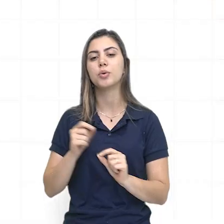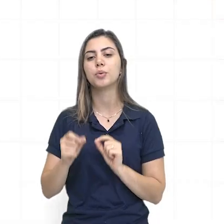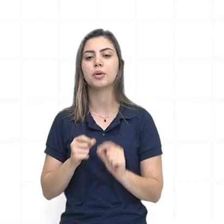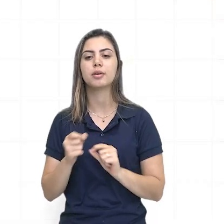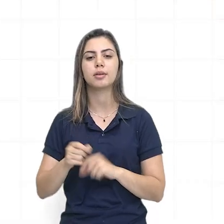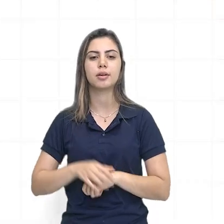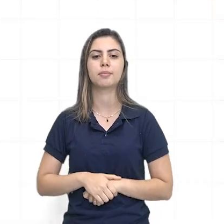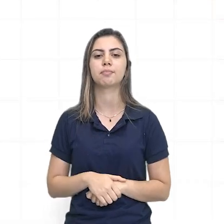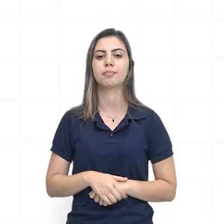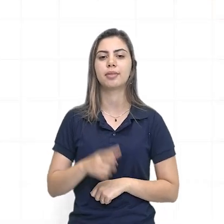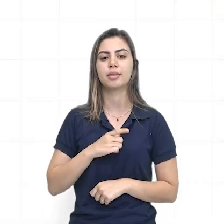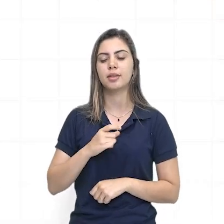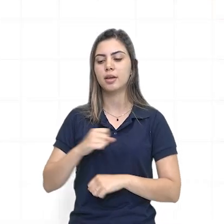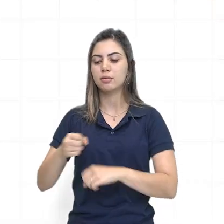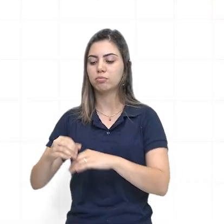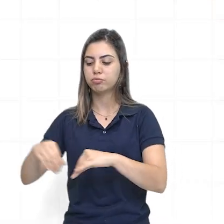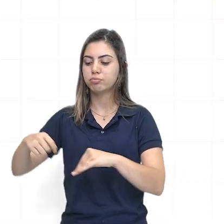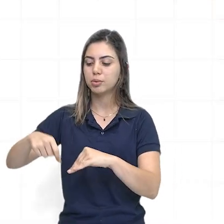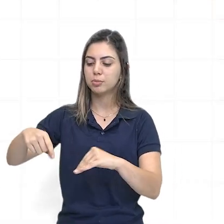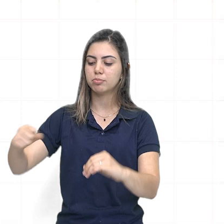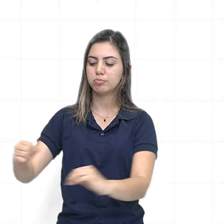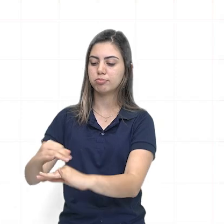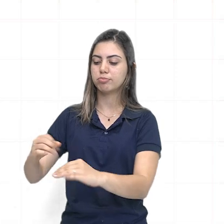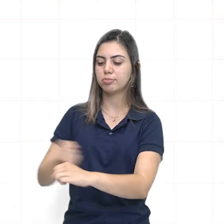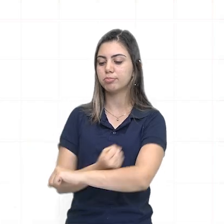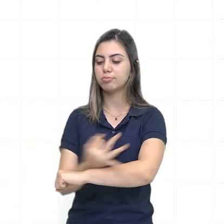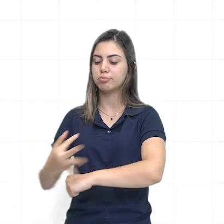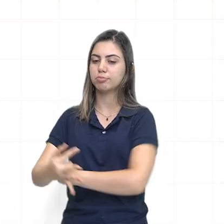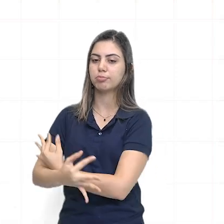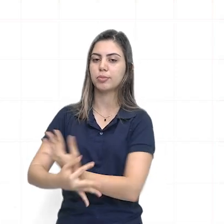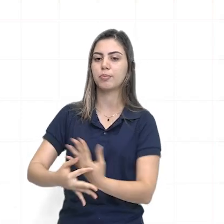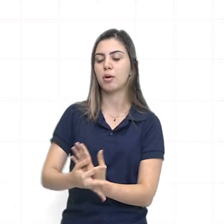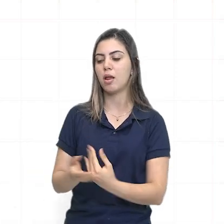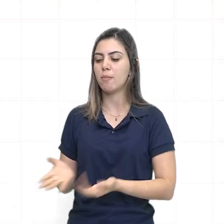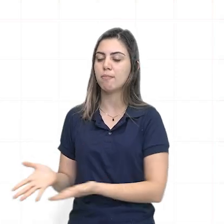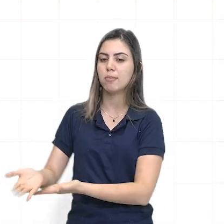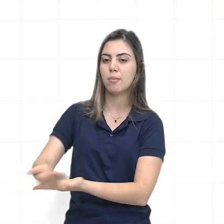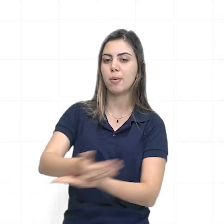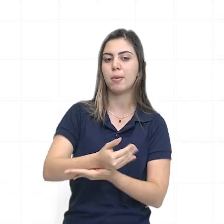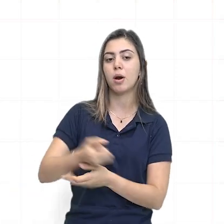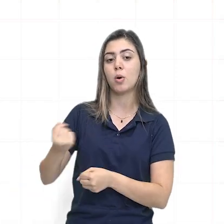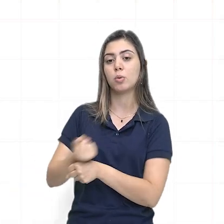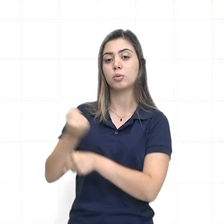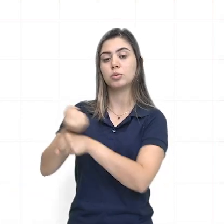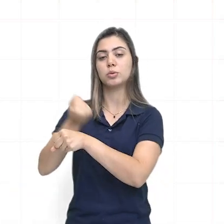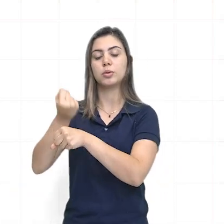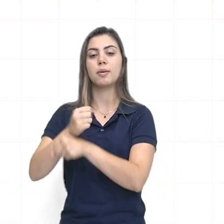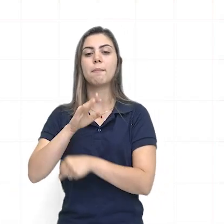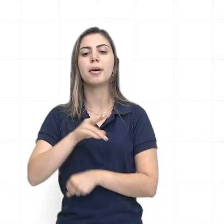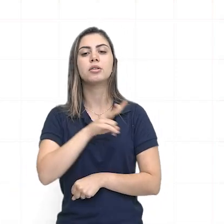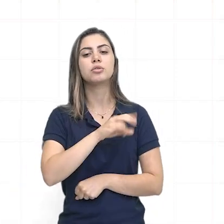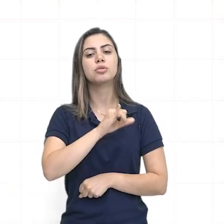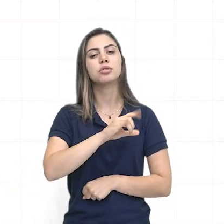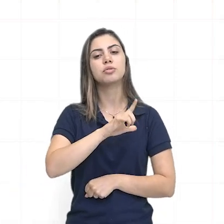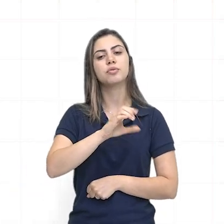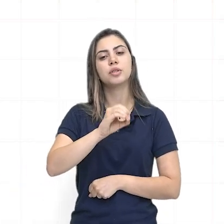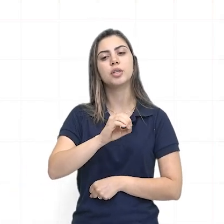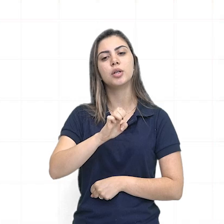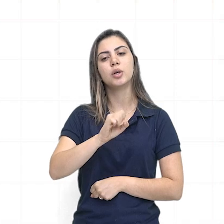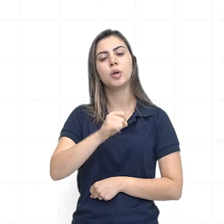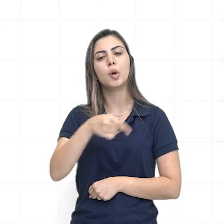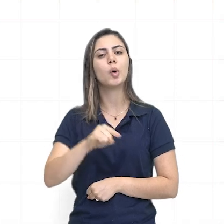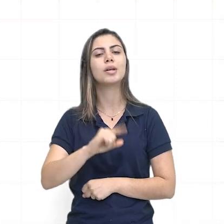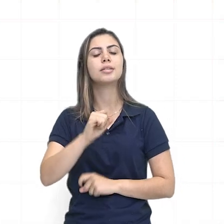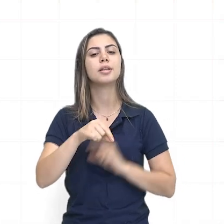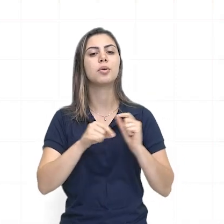arar, semear, colher, né? Construir moradias. Já os vilões, né? Eram os trabalhadores livres e